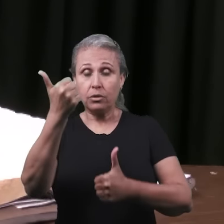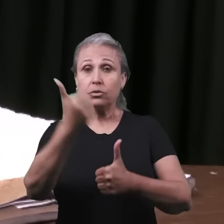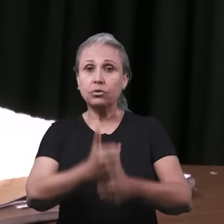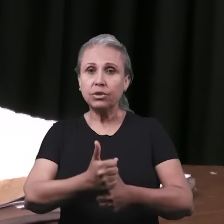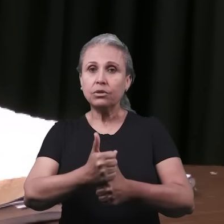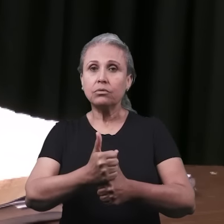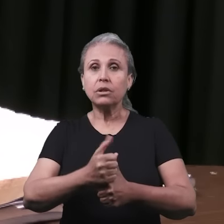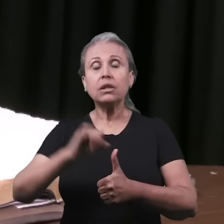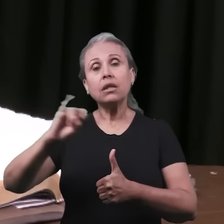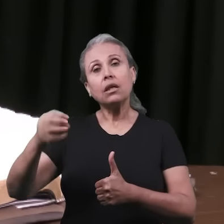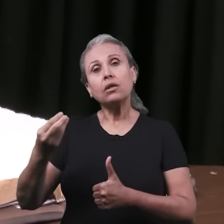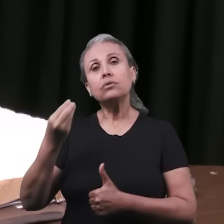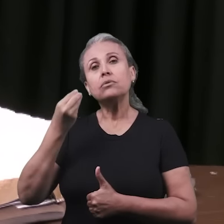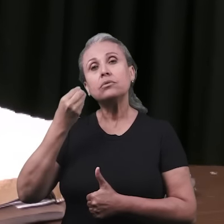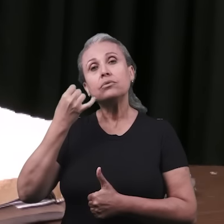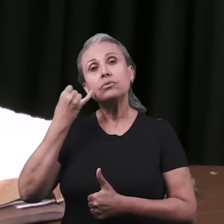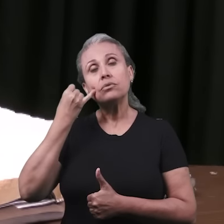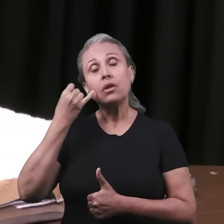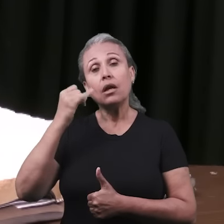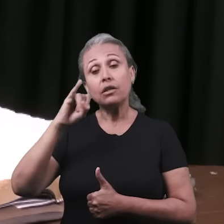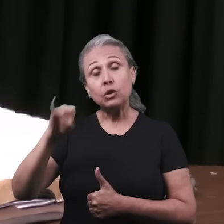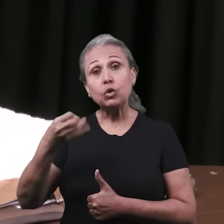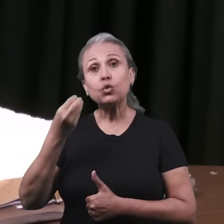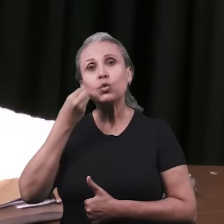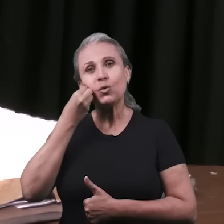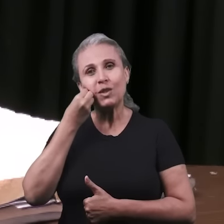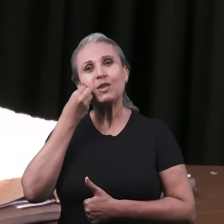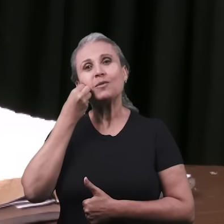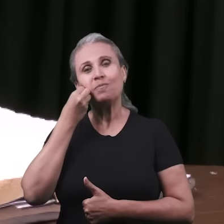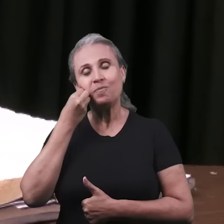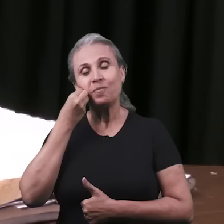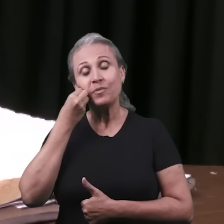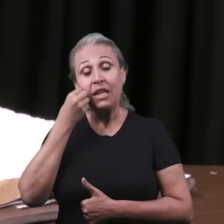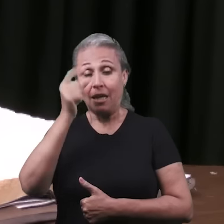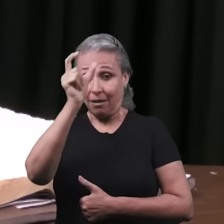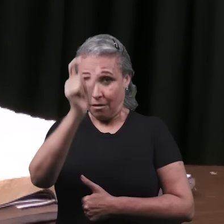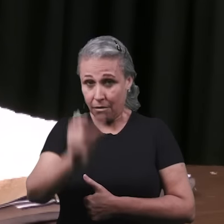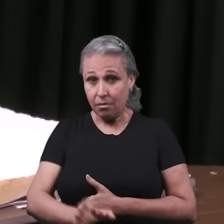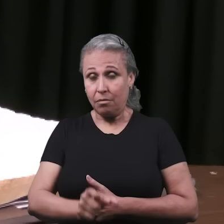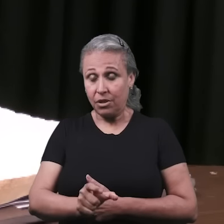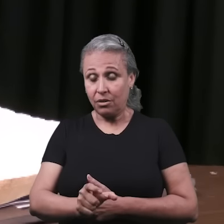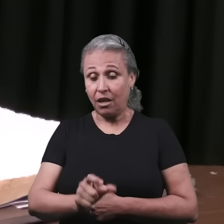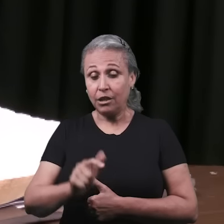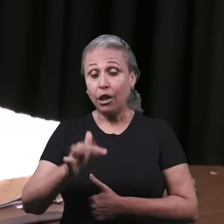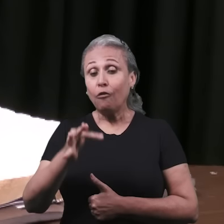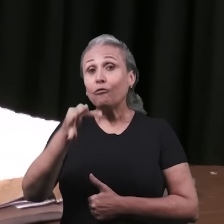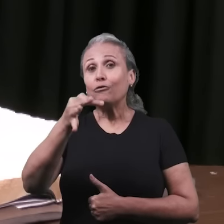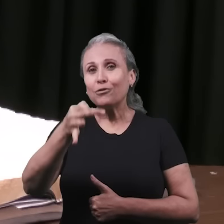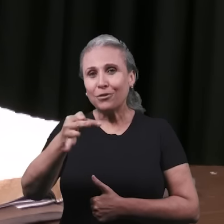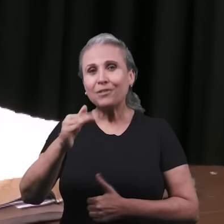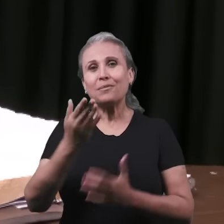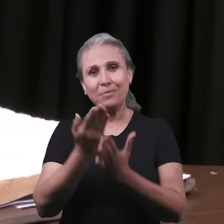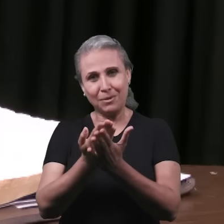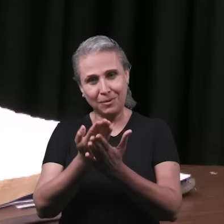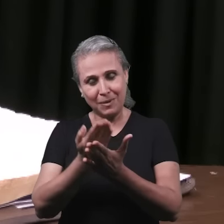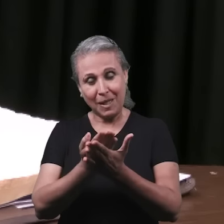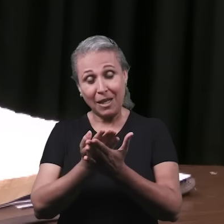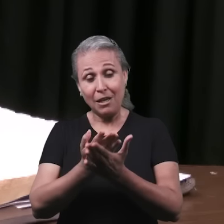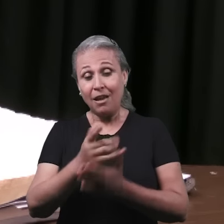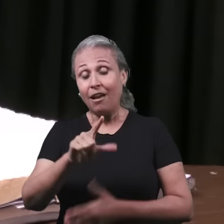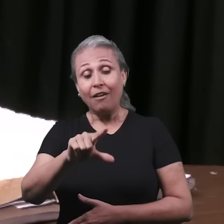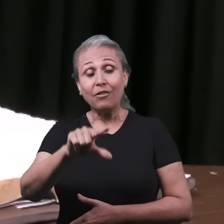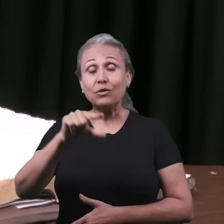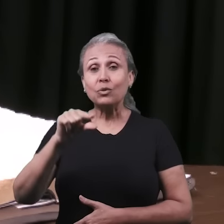substituir Judas. Matias, que vai ser um personagem que iremos estudar mais à frente, foi